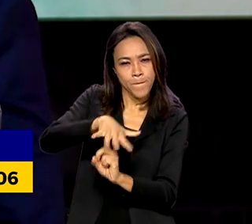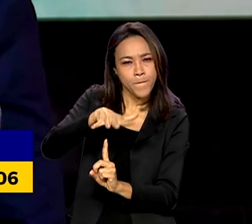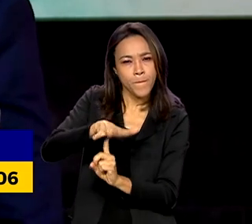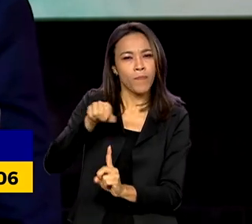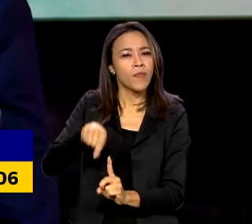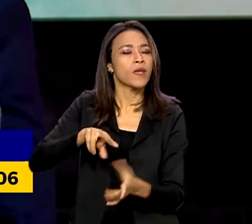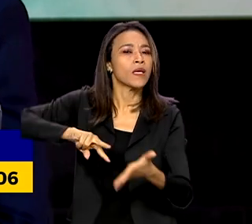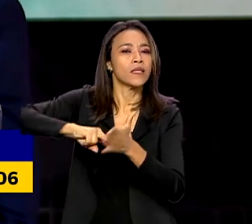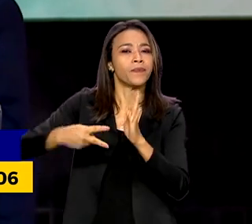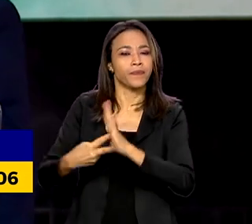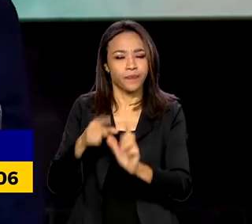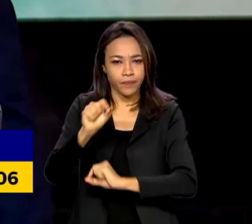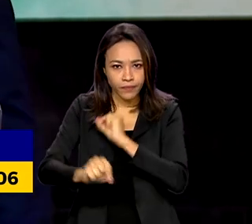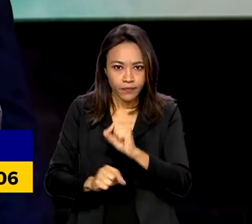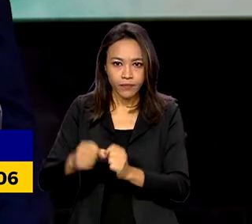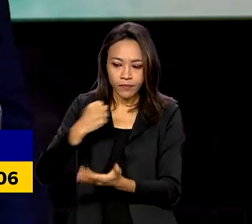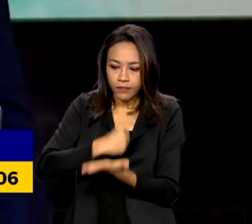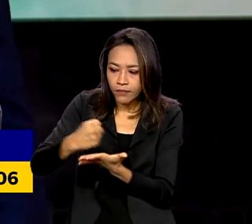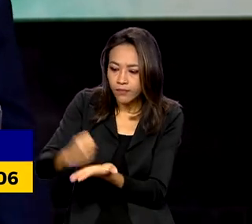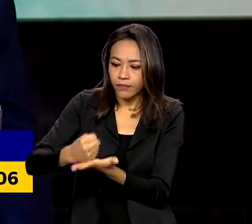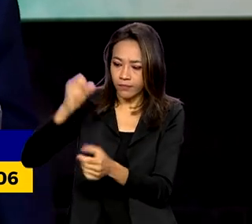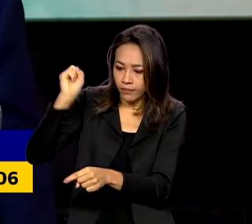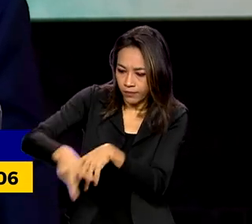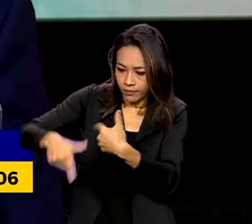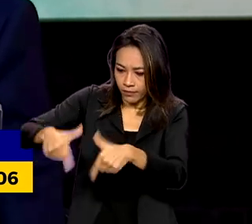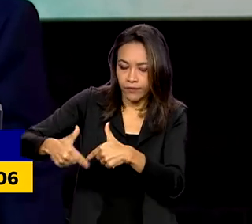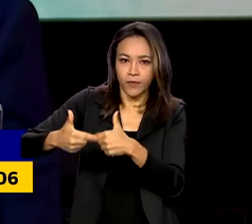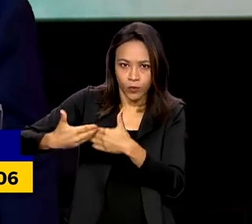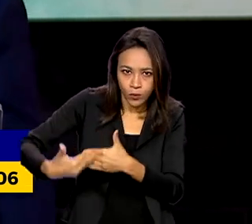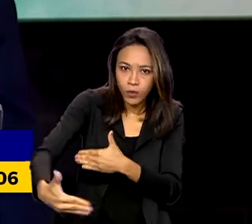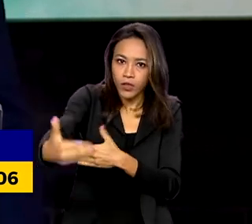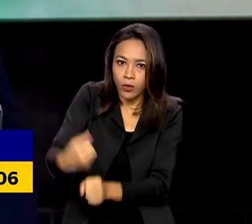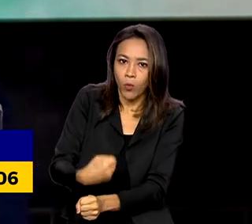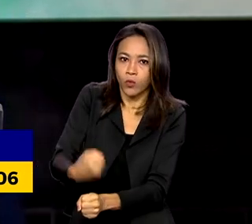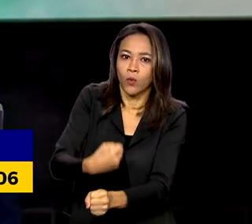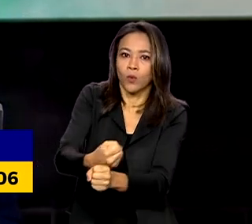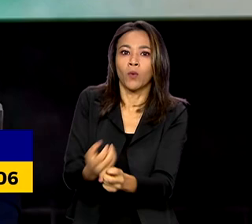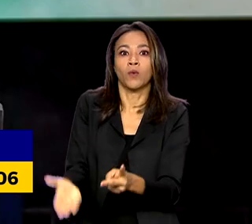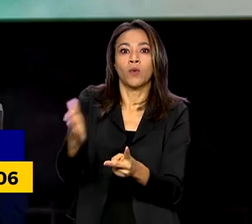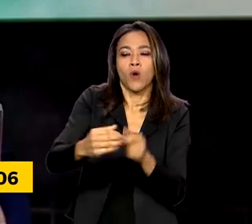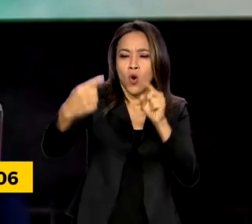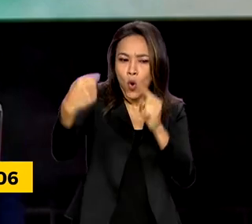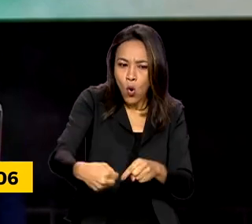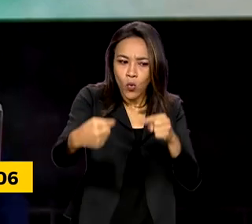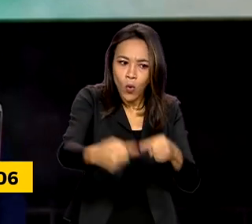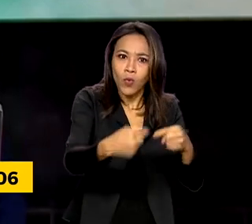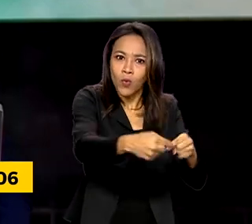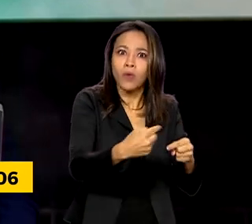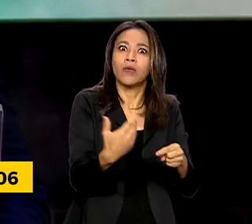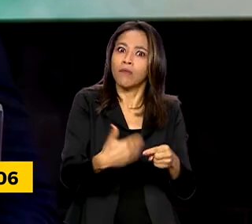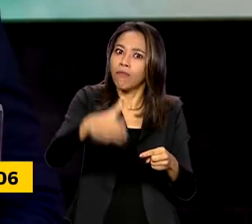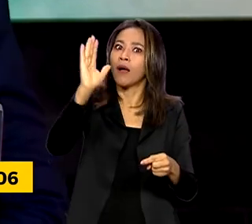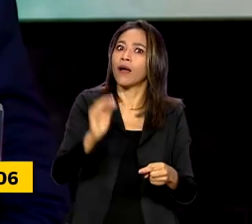significa mais emprego durante a execução das obras, significa mais competitividade e, portanto, mais crescimento econômico.